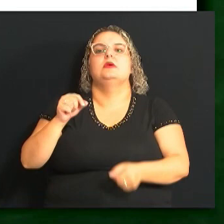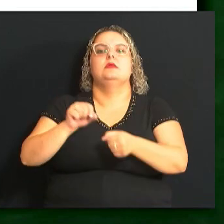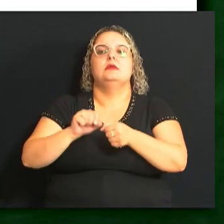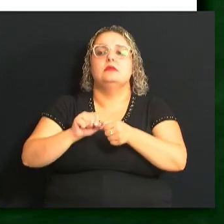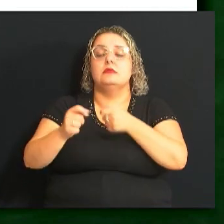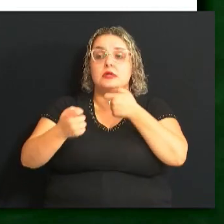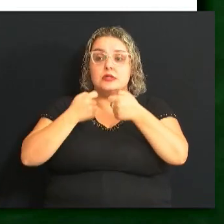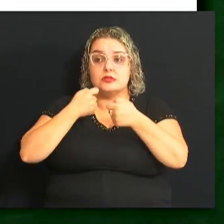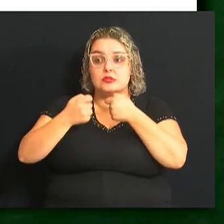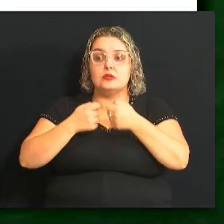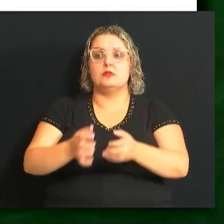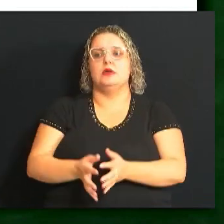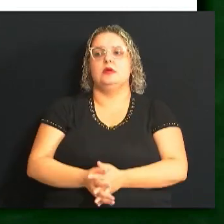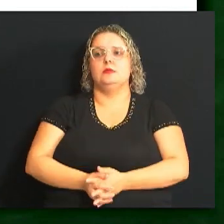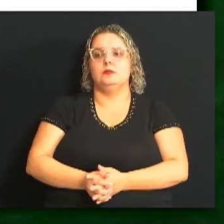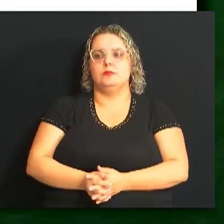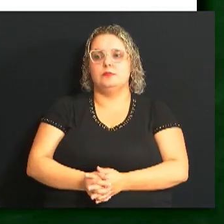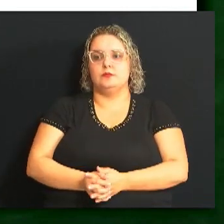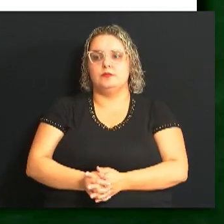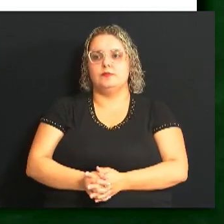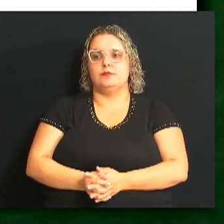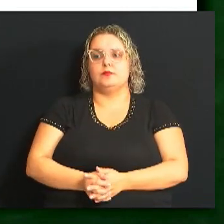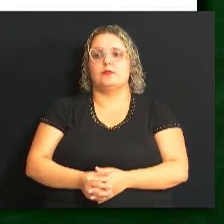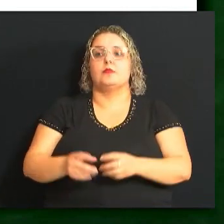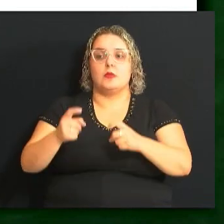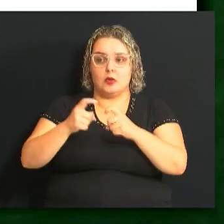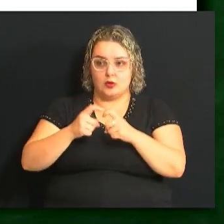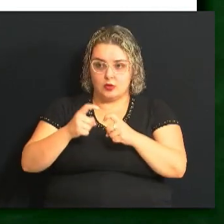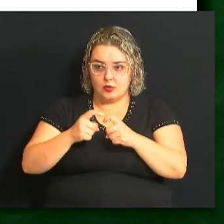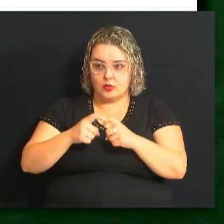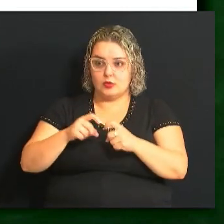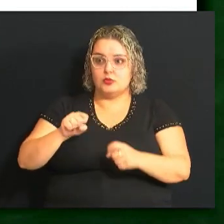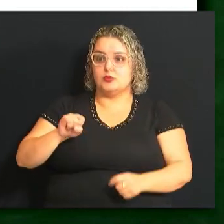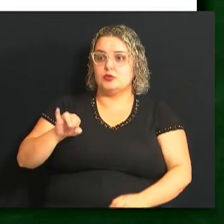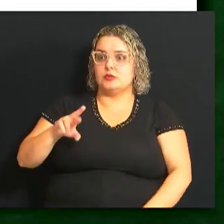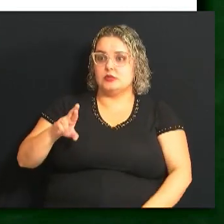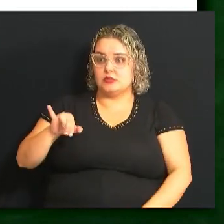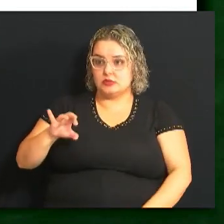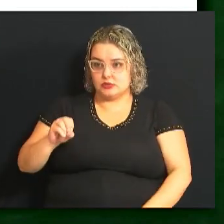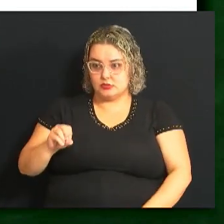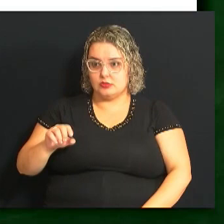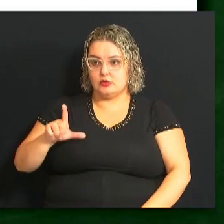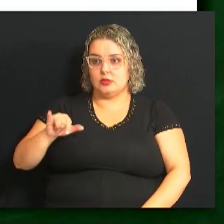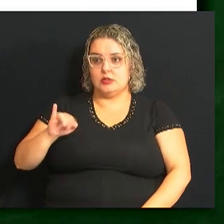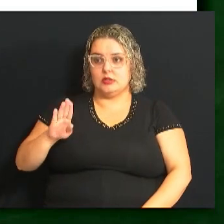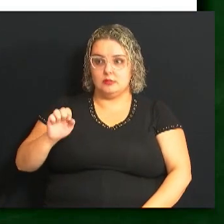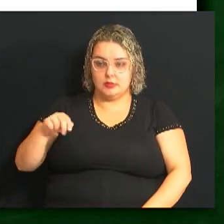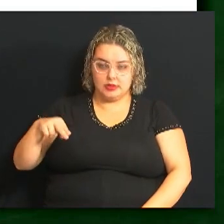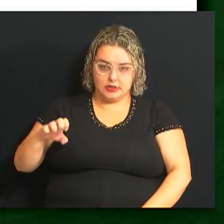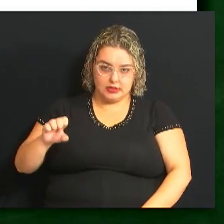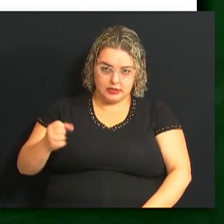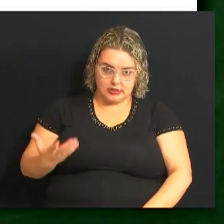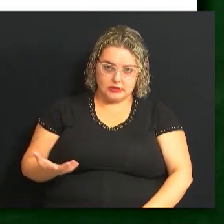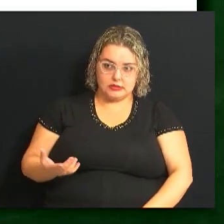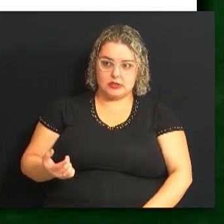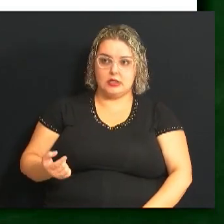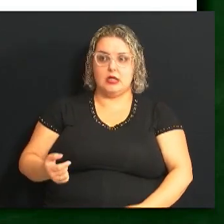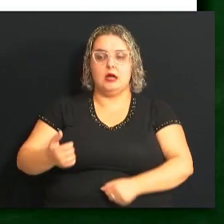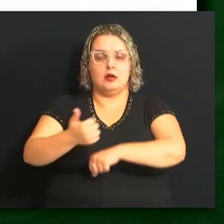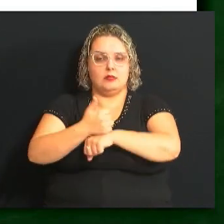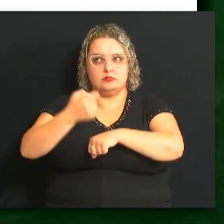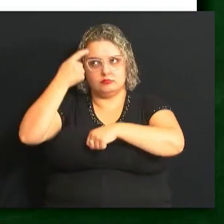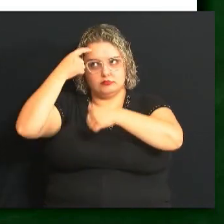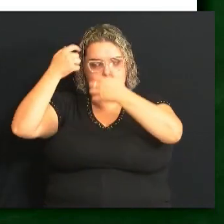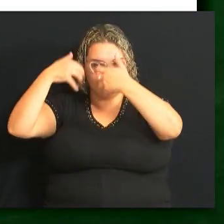entrevista com o médico do Sírio-Libanês, e com isso, um neurologista do Hospital Sírio-Libanês, e com isso ele